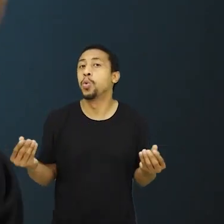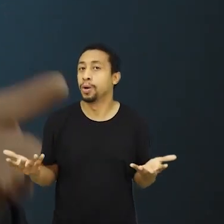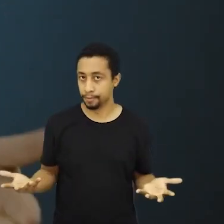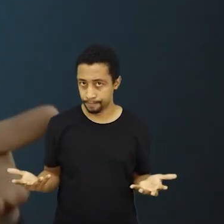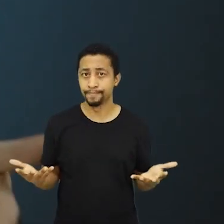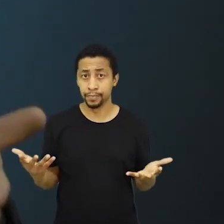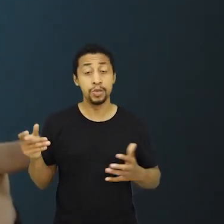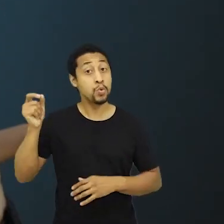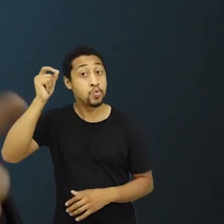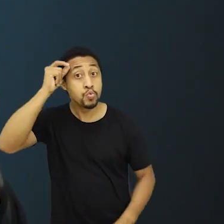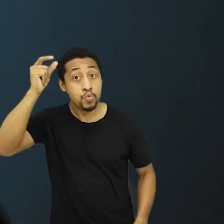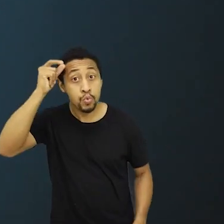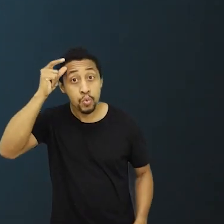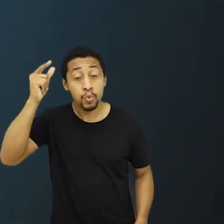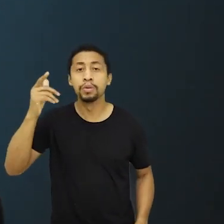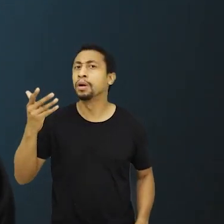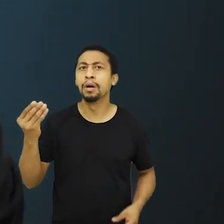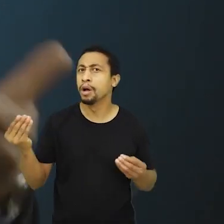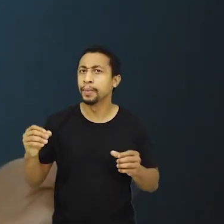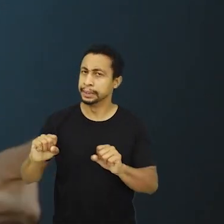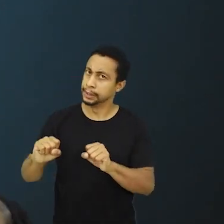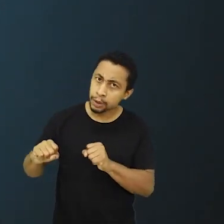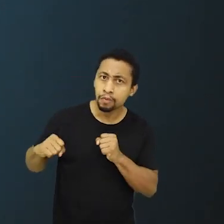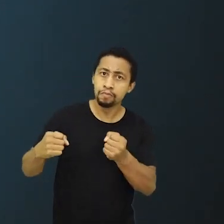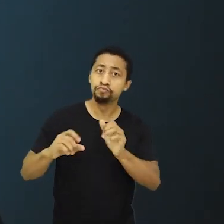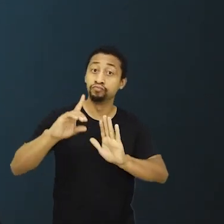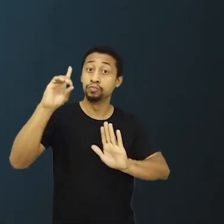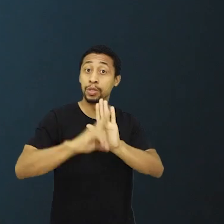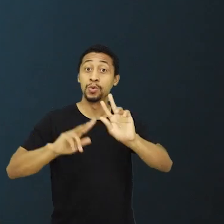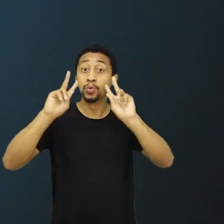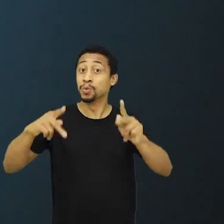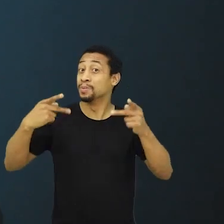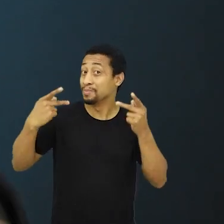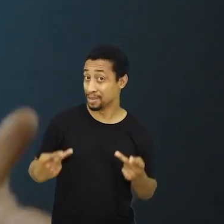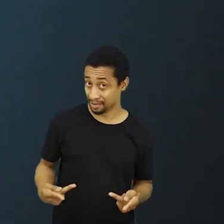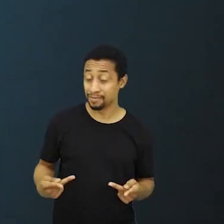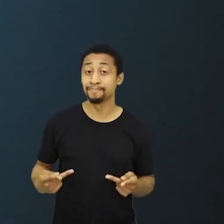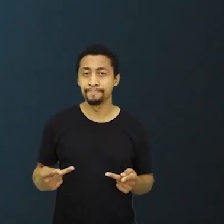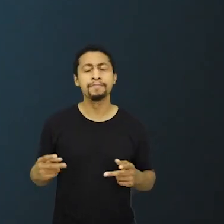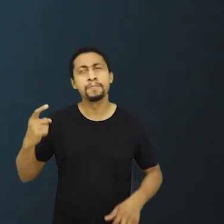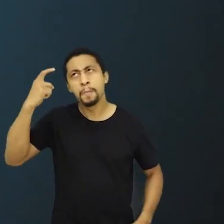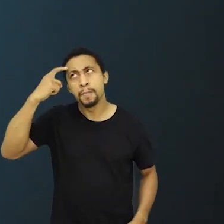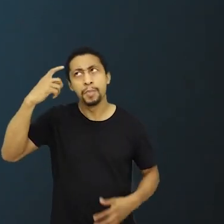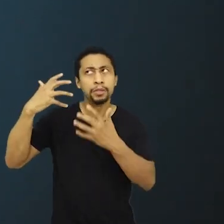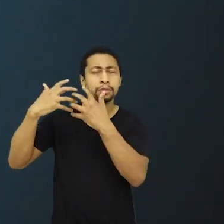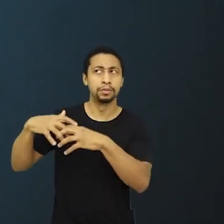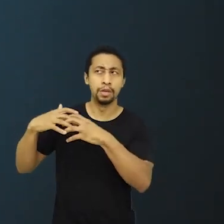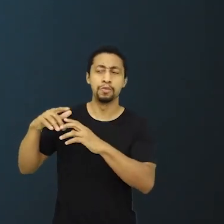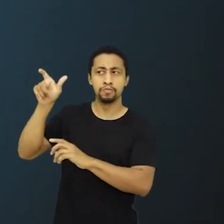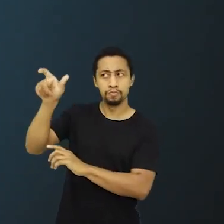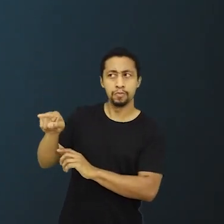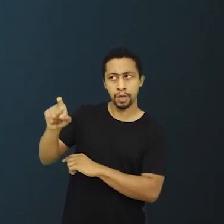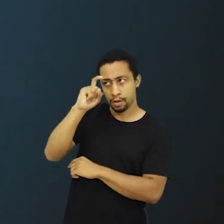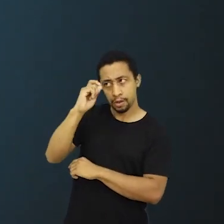pensar cultura nesse período, o que era pensar a defesa dos direitos humanos nesse período, sob a ótica de um jornalista que tinha um